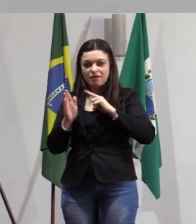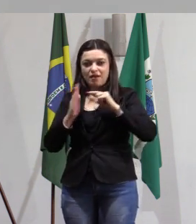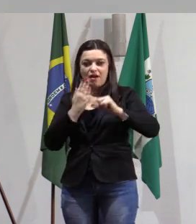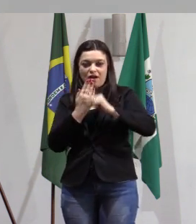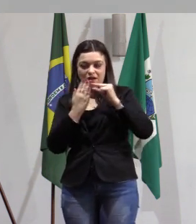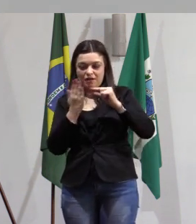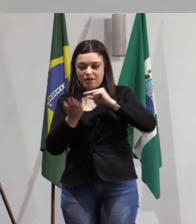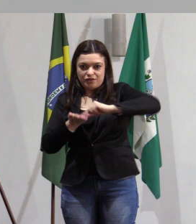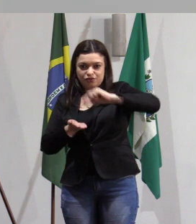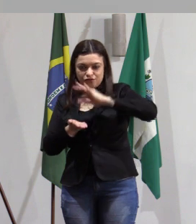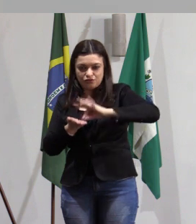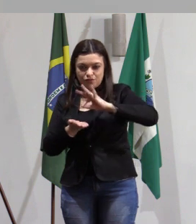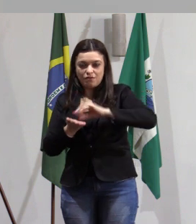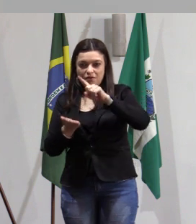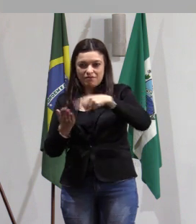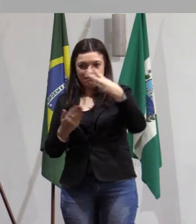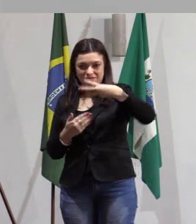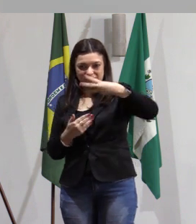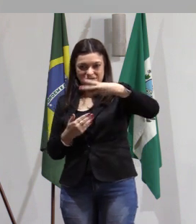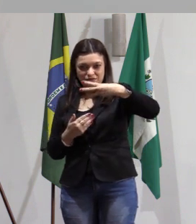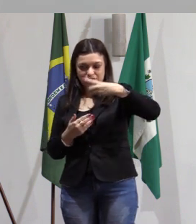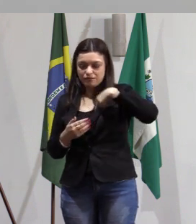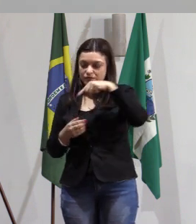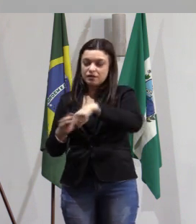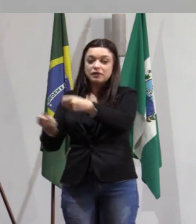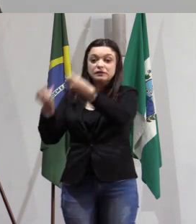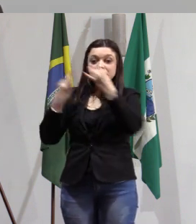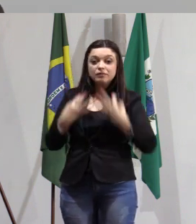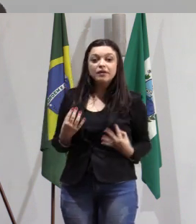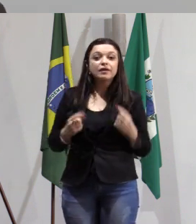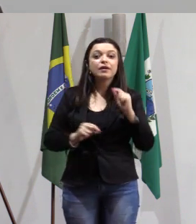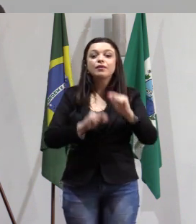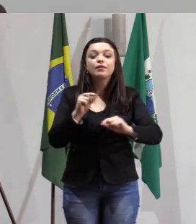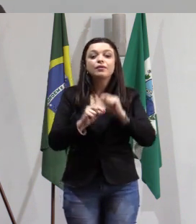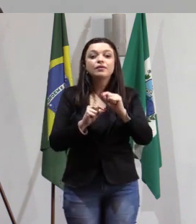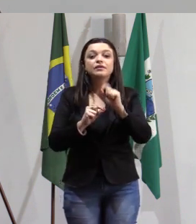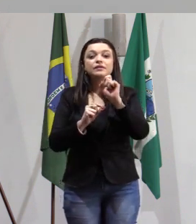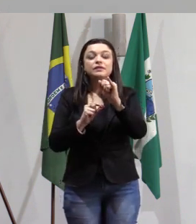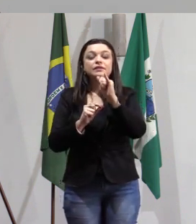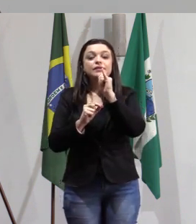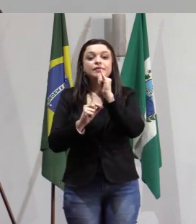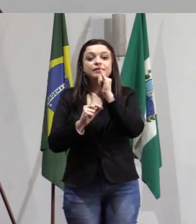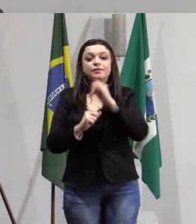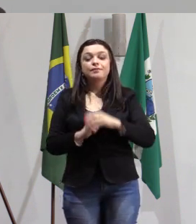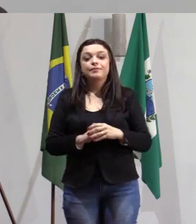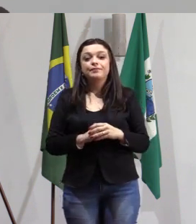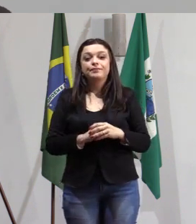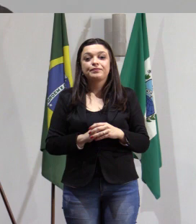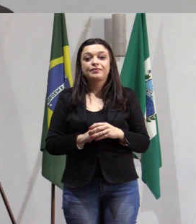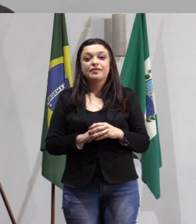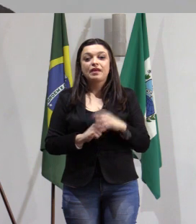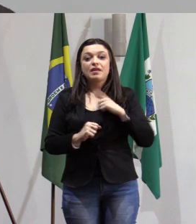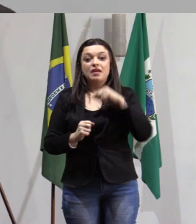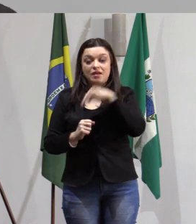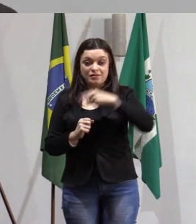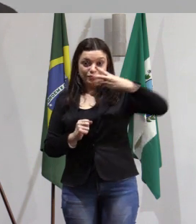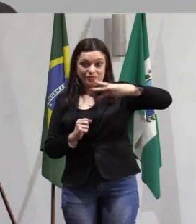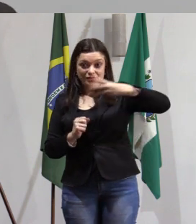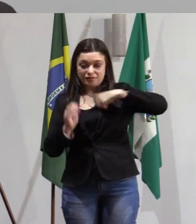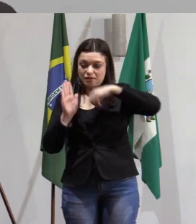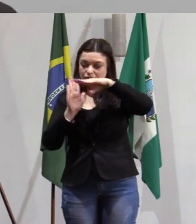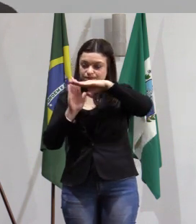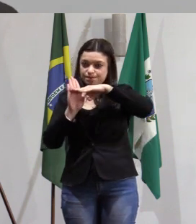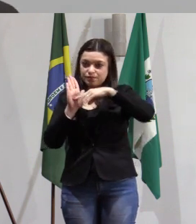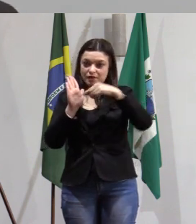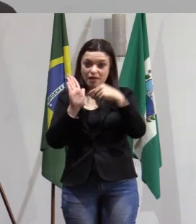que fala da operacionalização, artigo 3º desse projeto de lei, quando ele elenca que a operacionalização do programa é